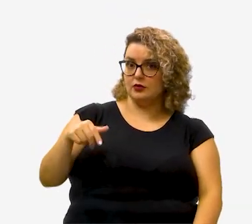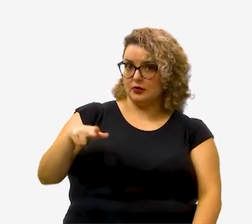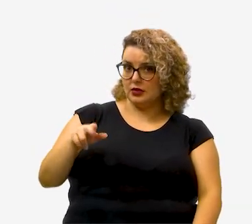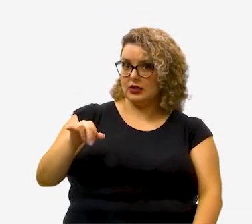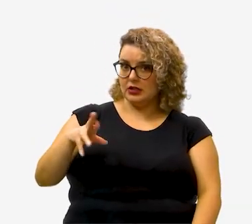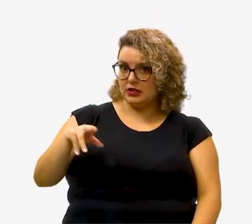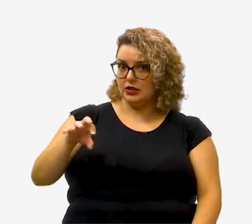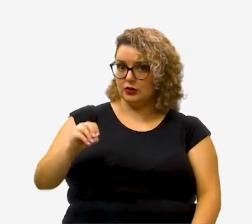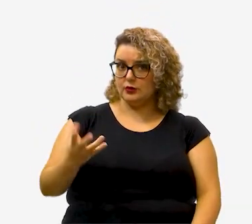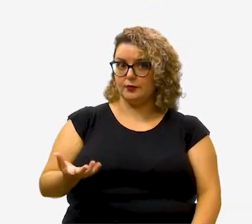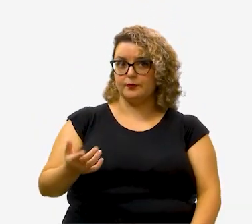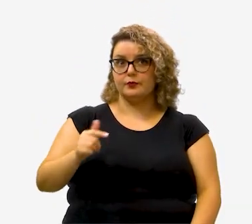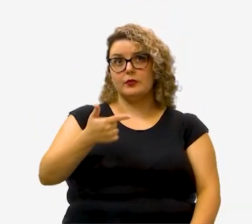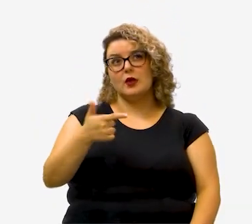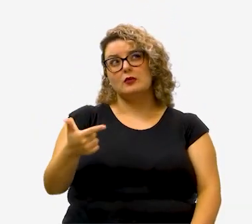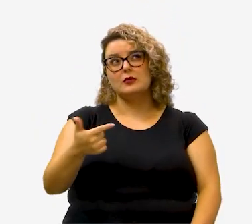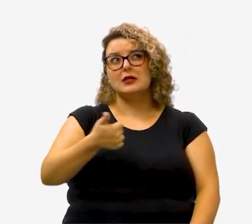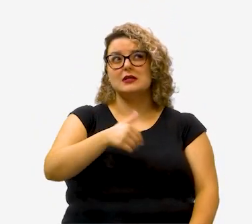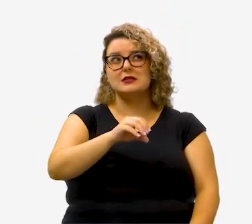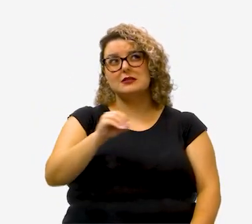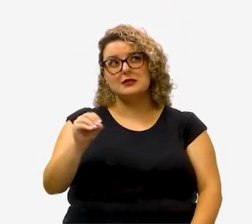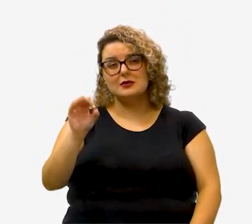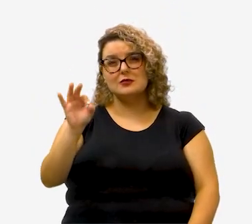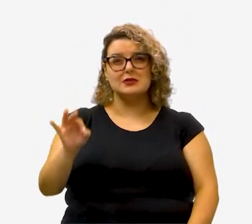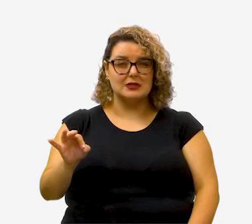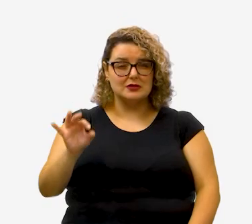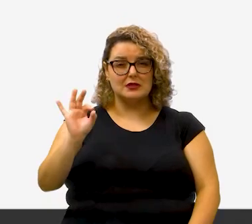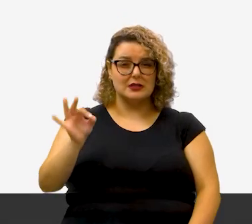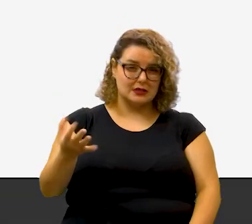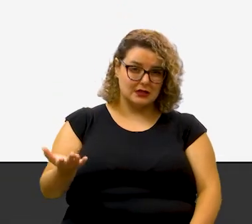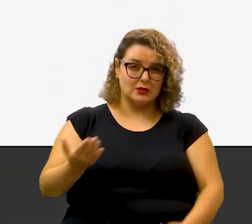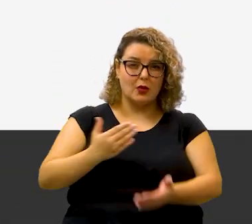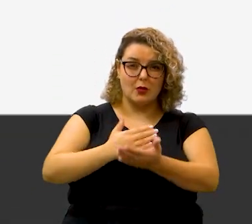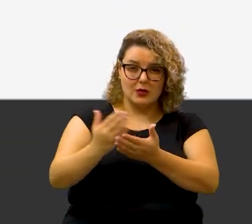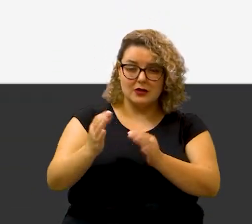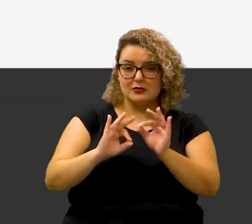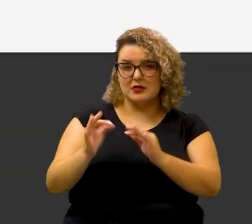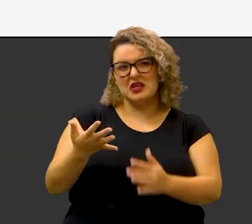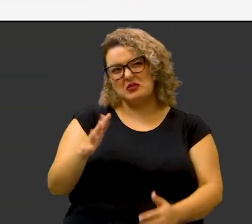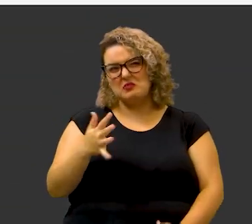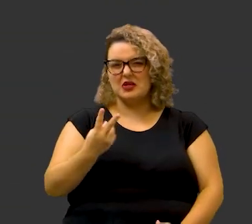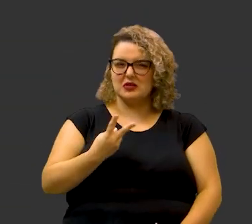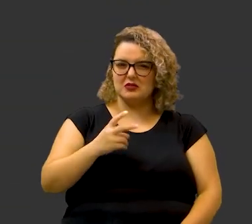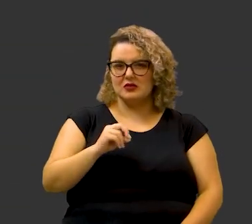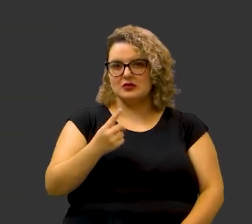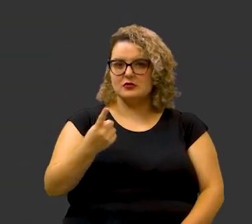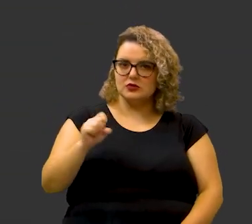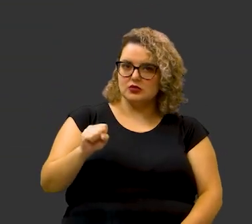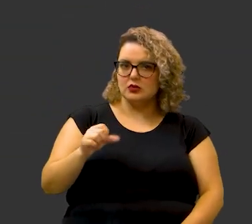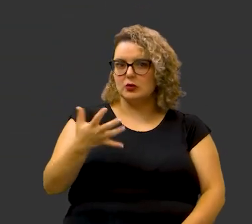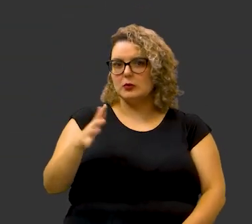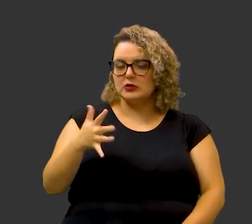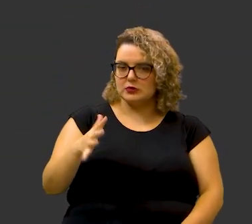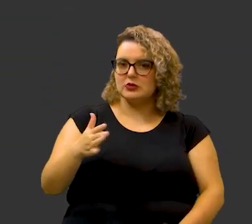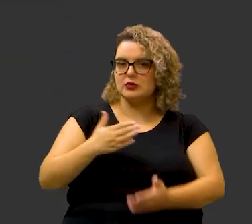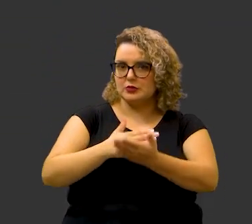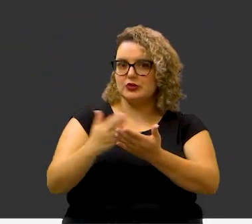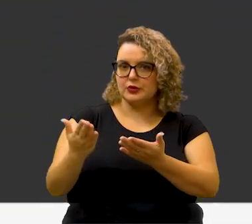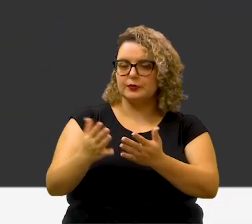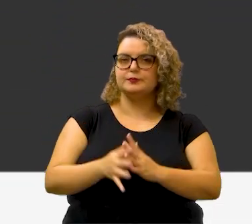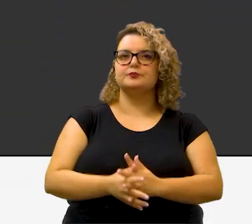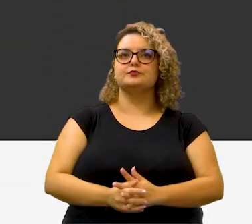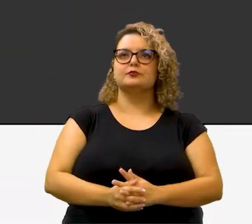também. A gente não tem 100% de certeza de quando esse projeto foi feito, mas a gente acredita que foi feito por volta de 2018.